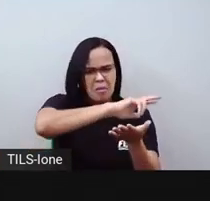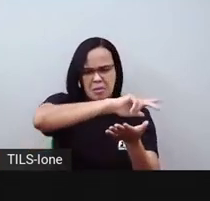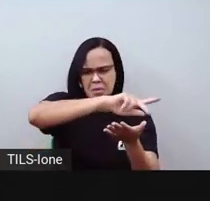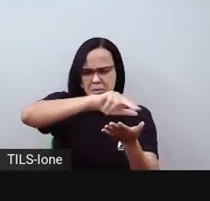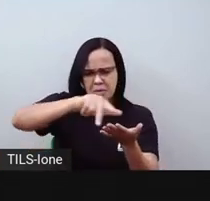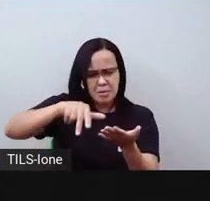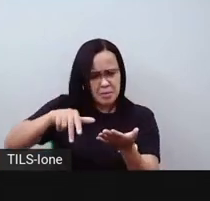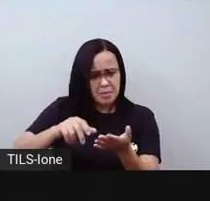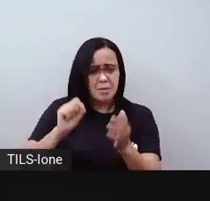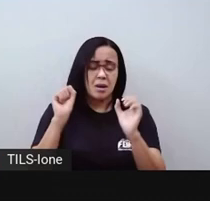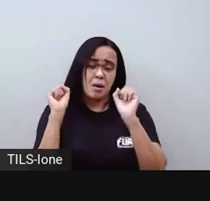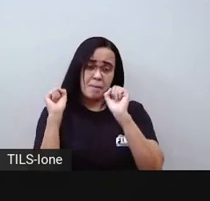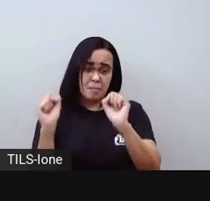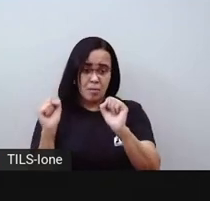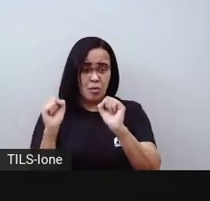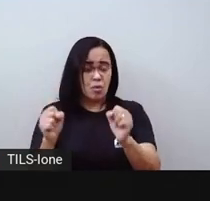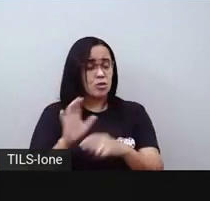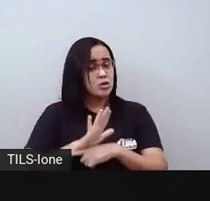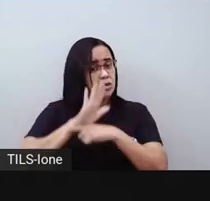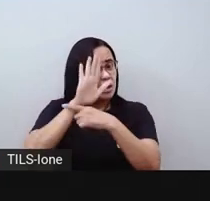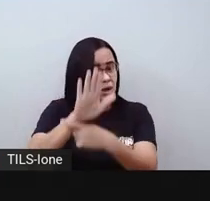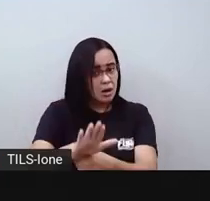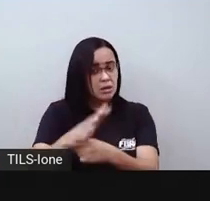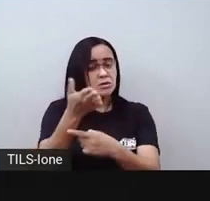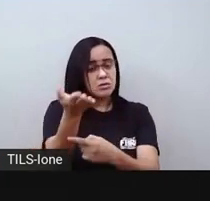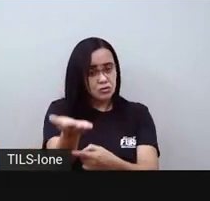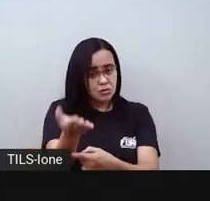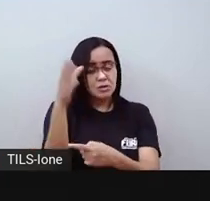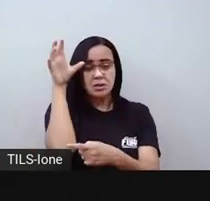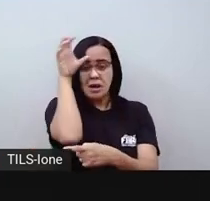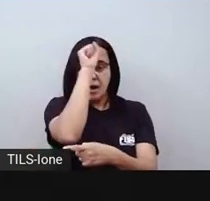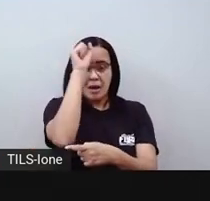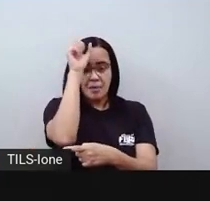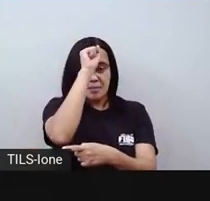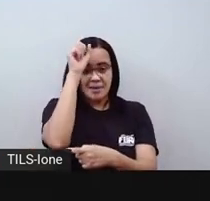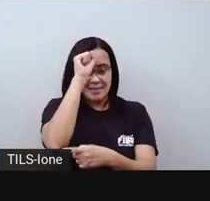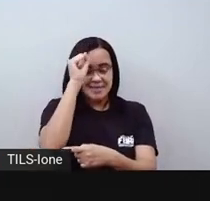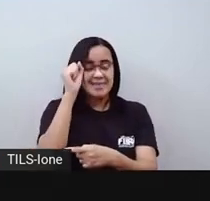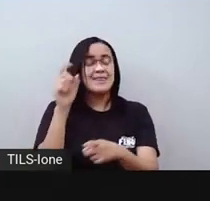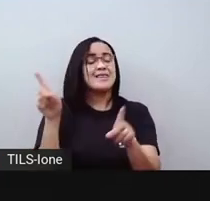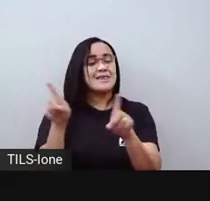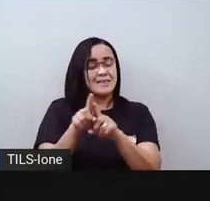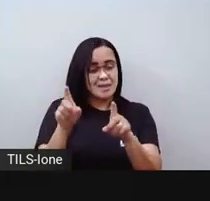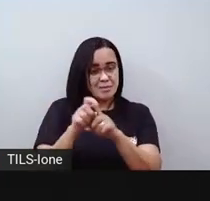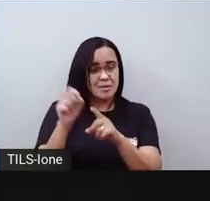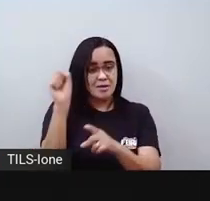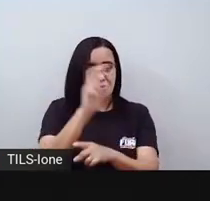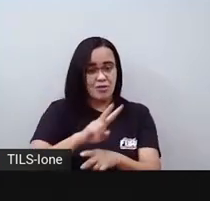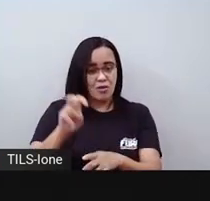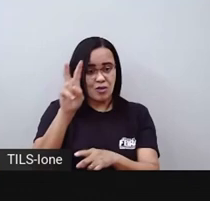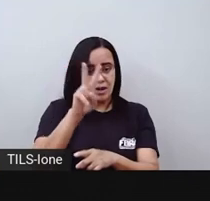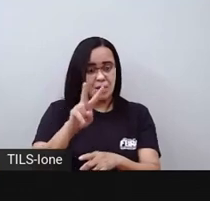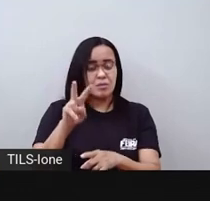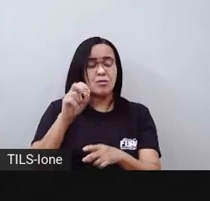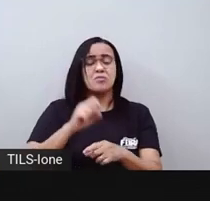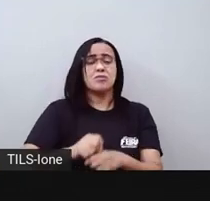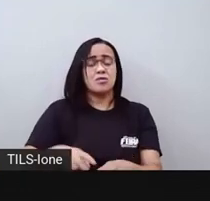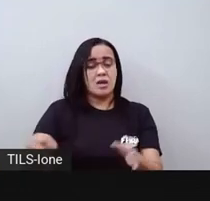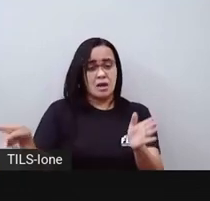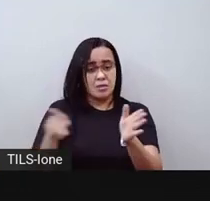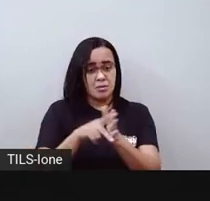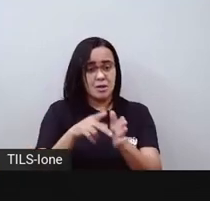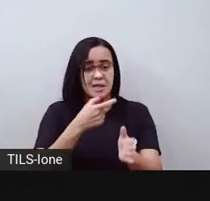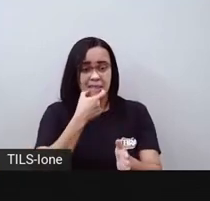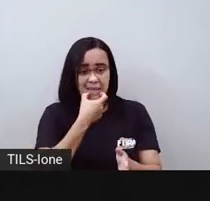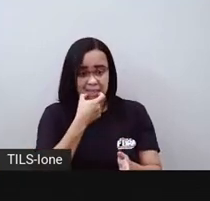seu, da sua forma de aprendizagem. Né? Você está aprendendo o vocabulário em inglês, mas dentro da sua realidade. E essa forma é